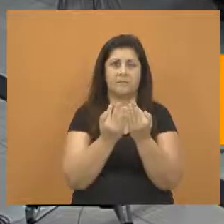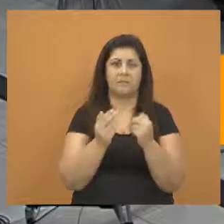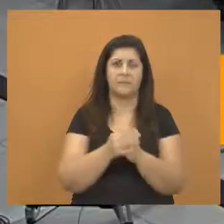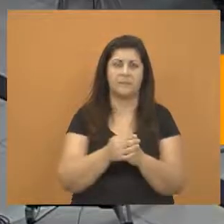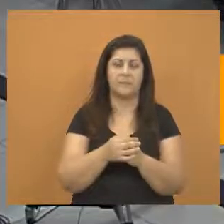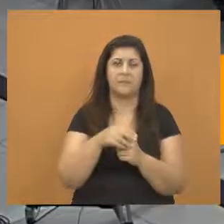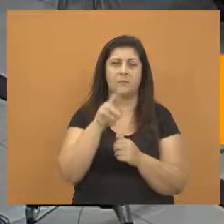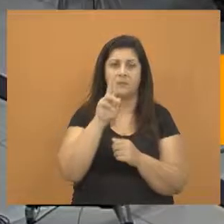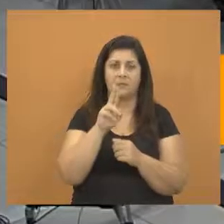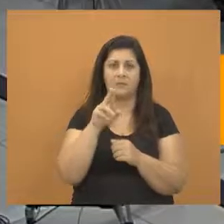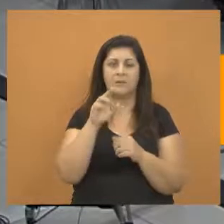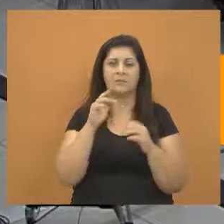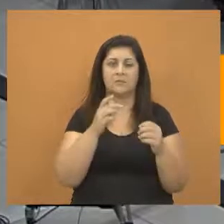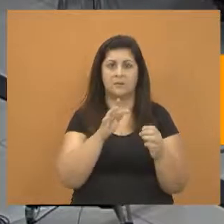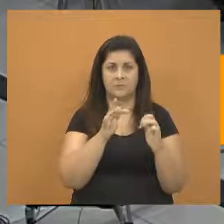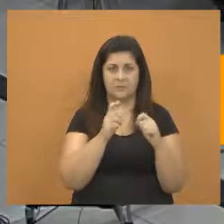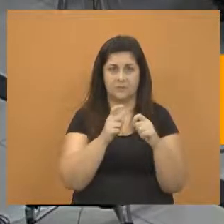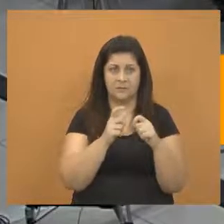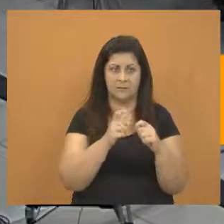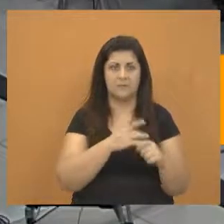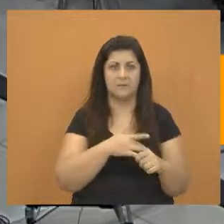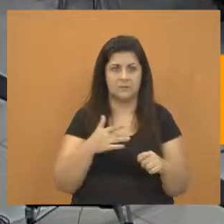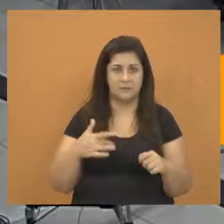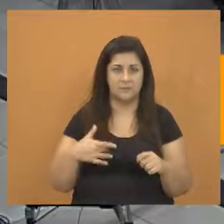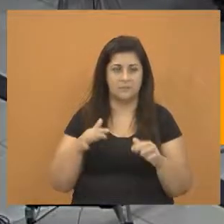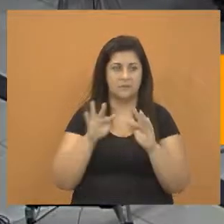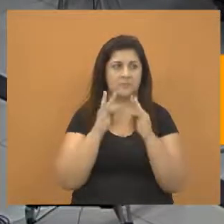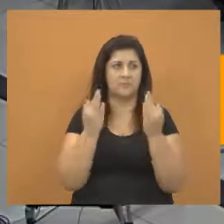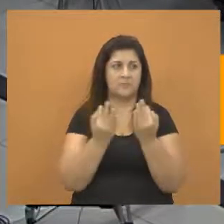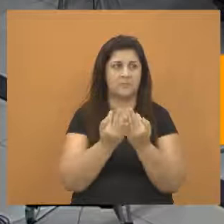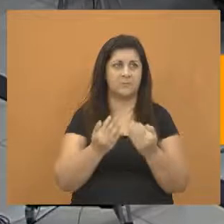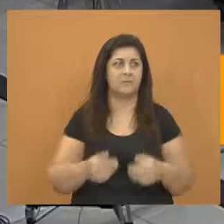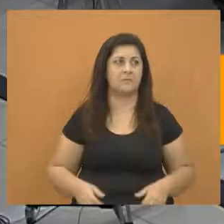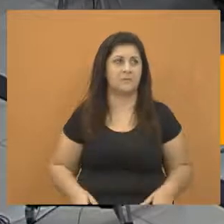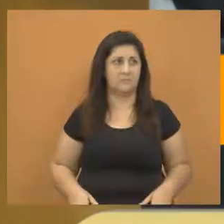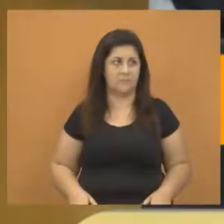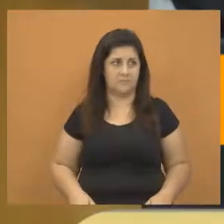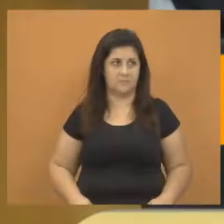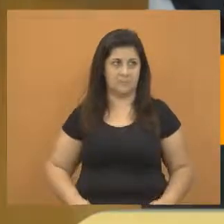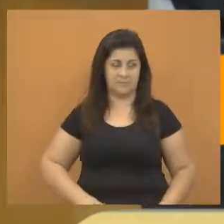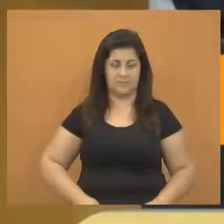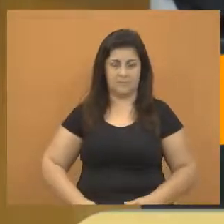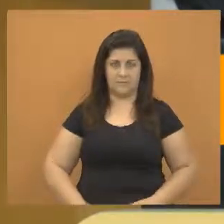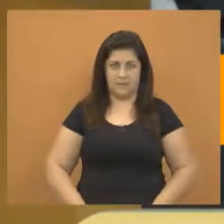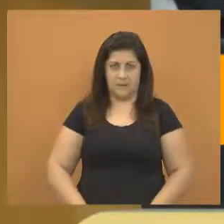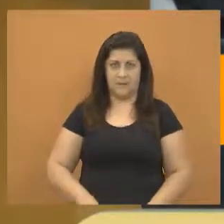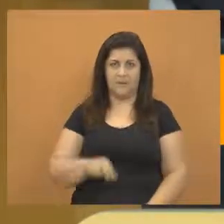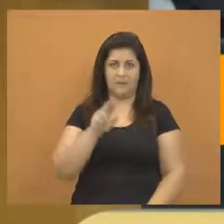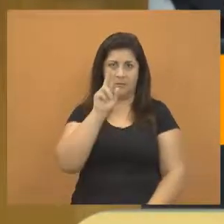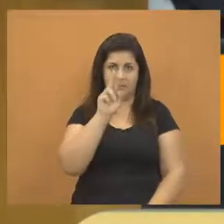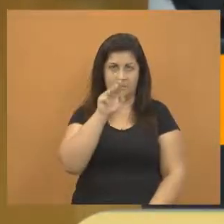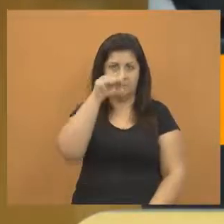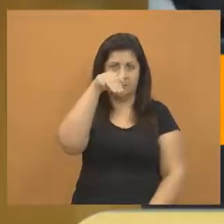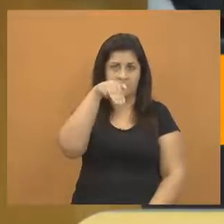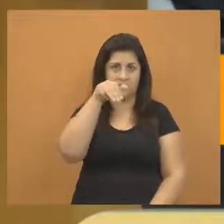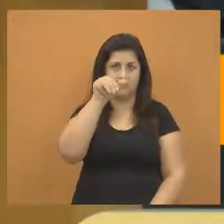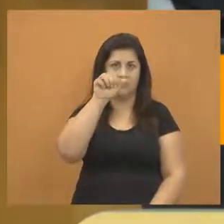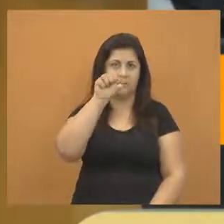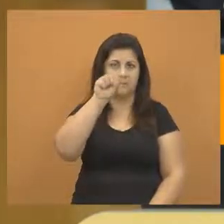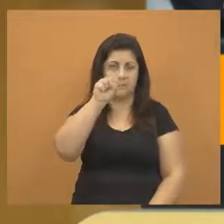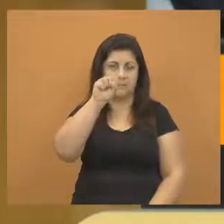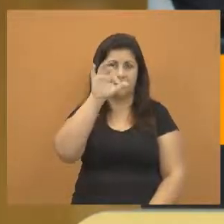de saúde da família. Unidade médica de saúde da família. Isso. Desculpa. A unidade médica de saúde da família do Jardim